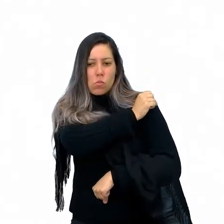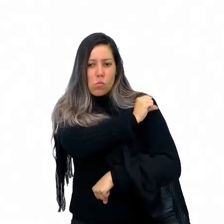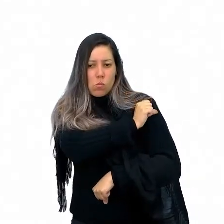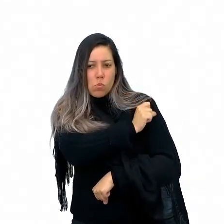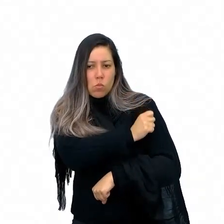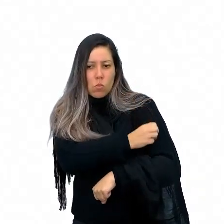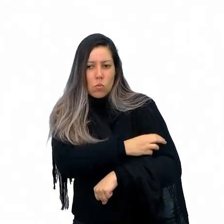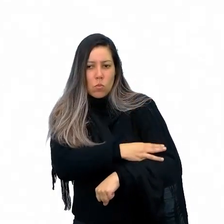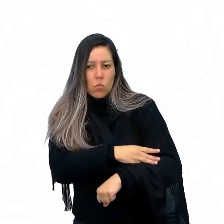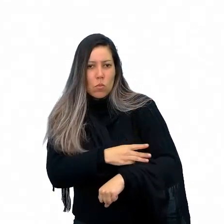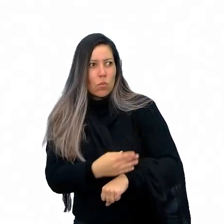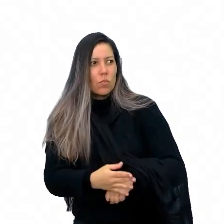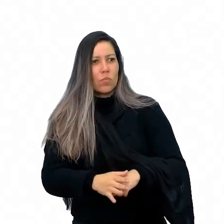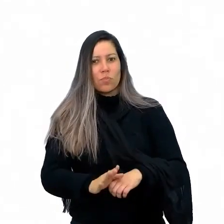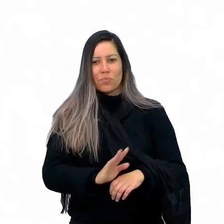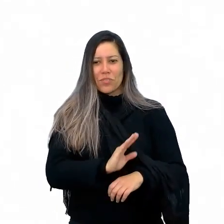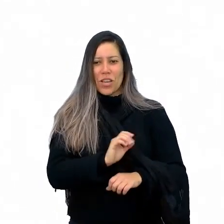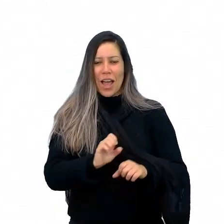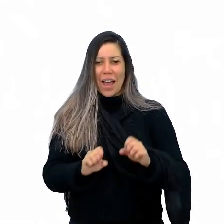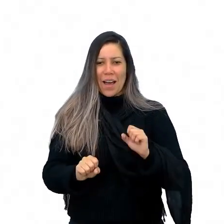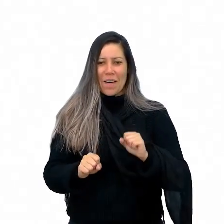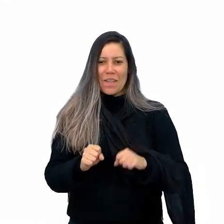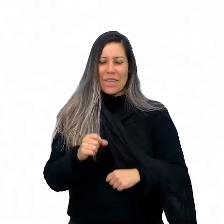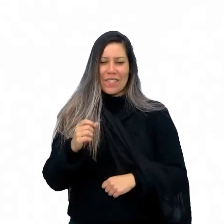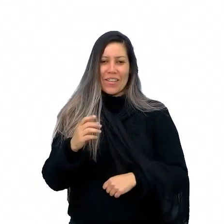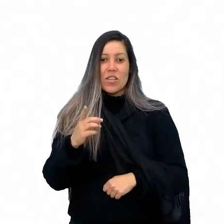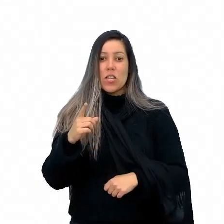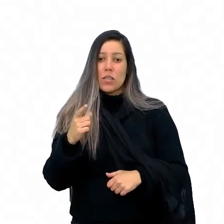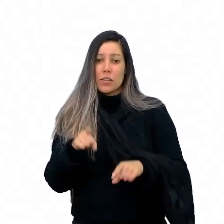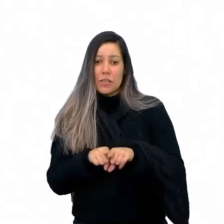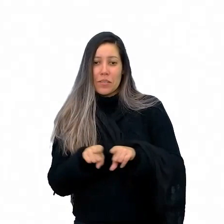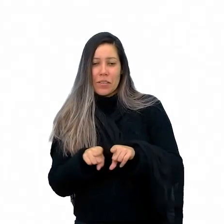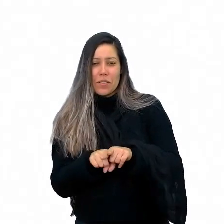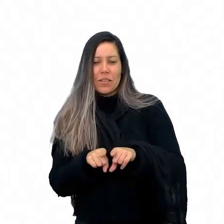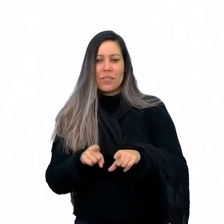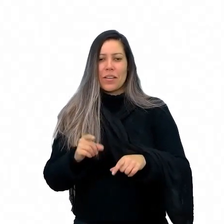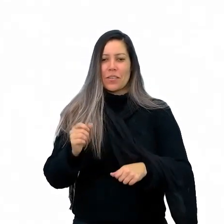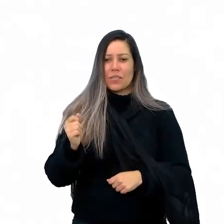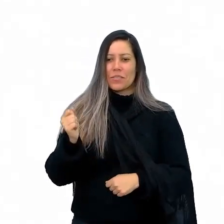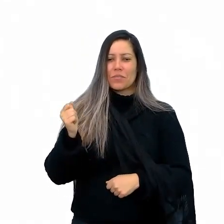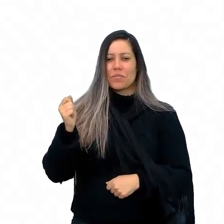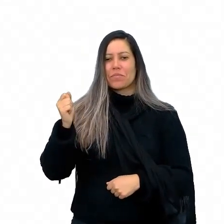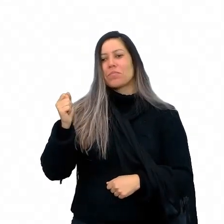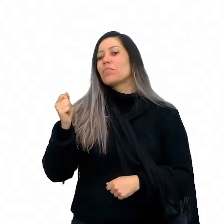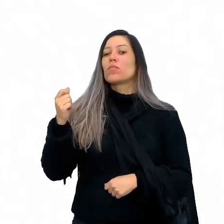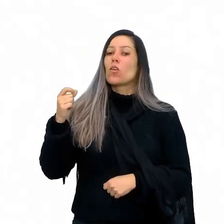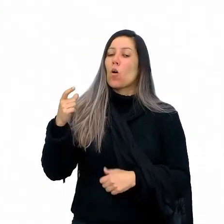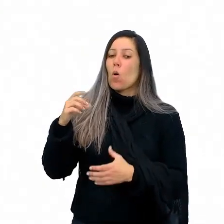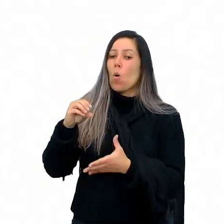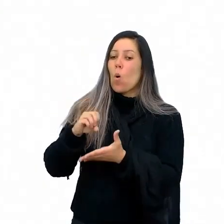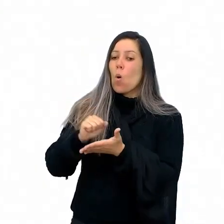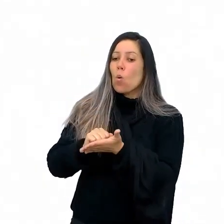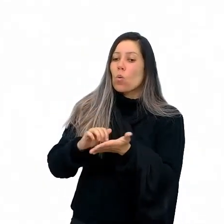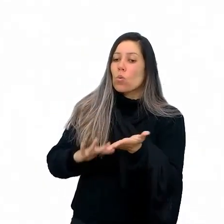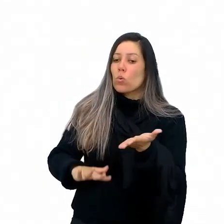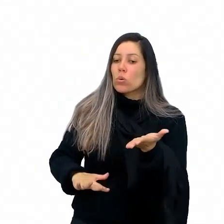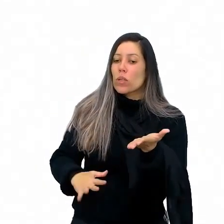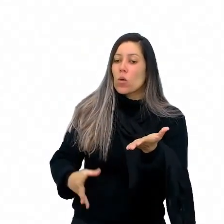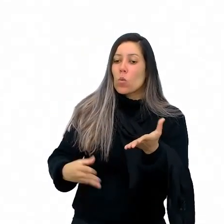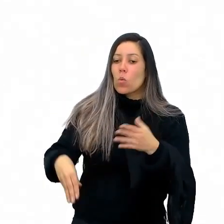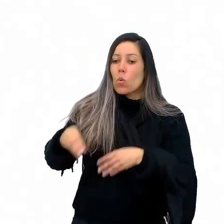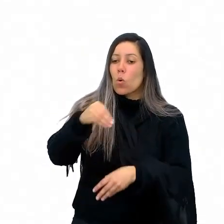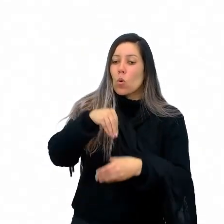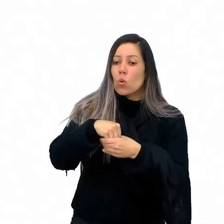conhecimento específico do professor de matemática relacionado ao conteúdo, né, o conteúdo matemático e o